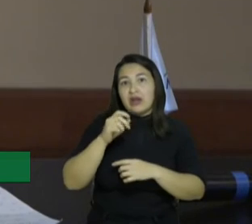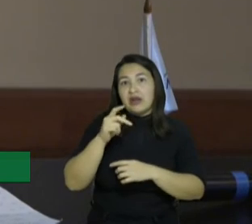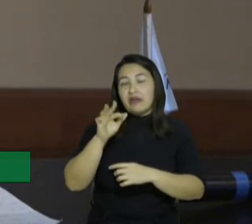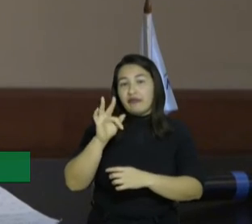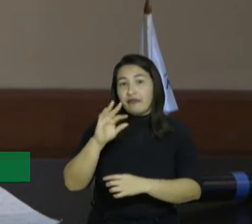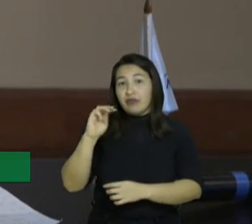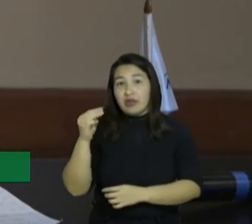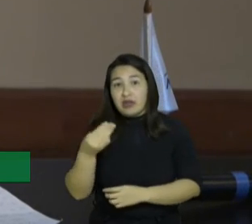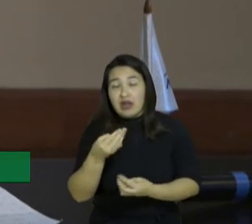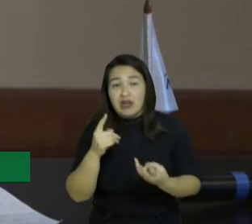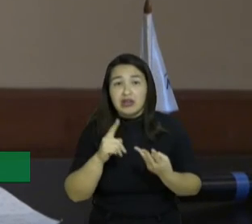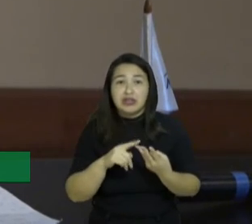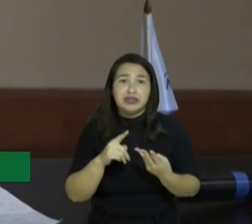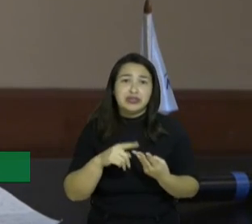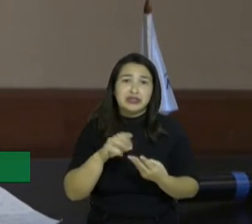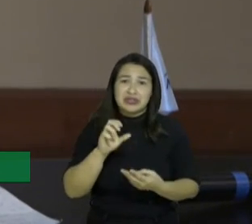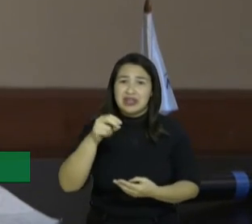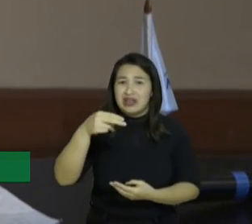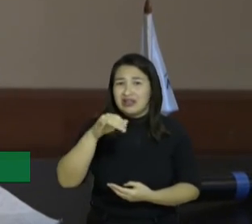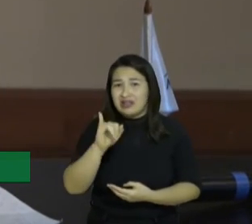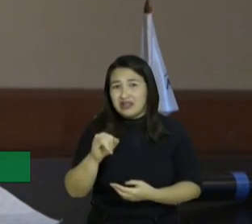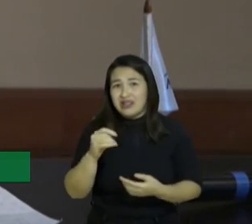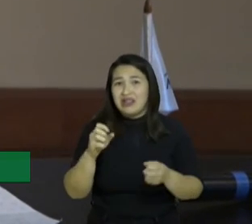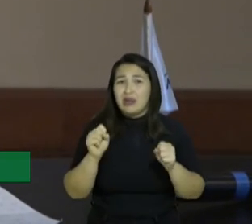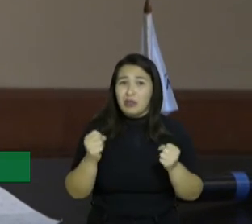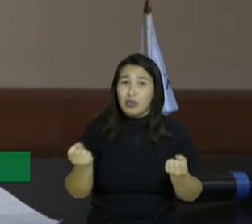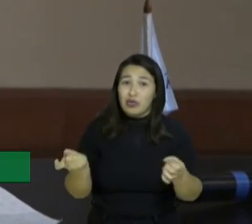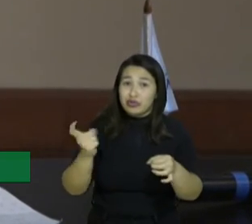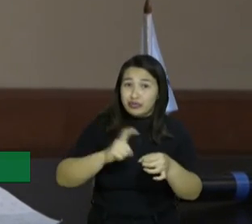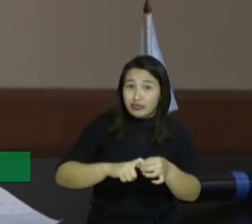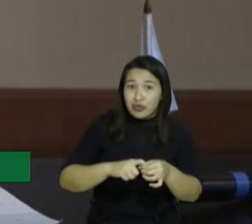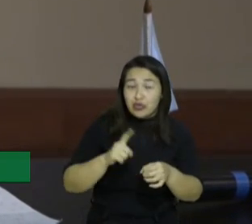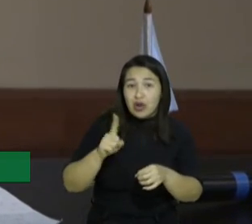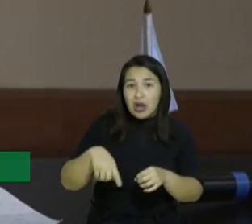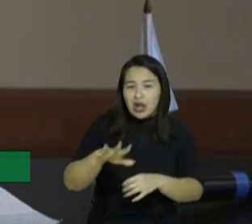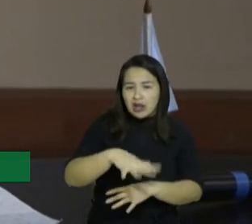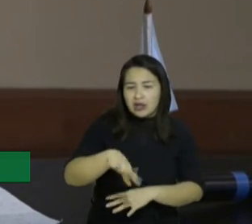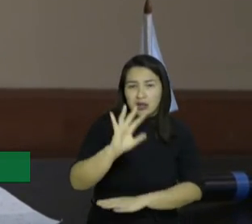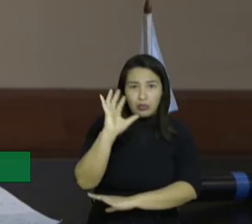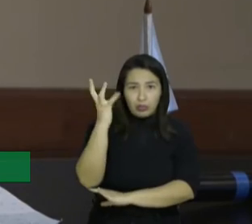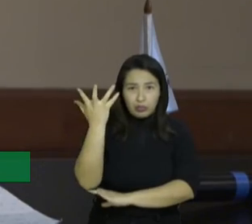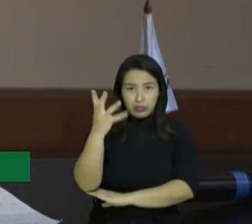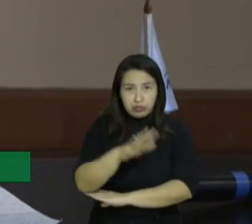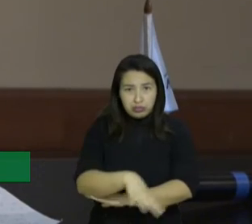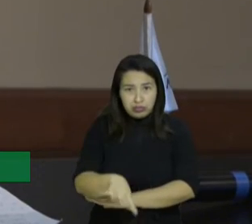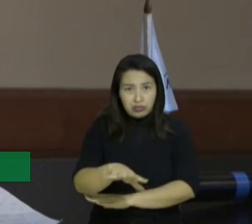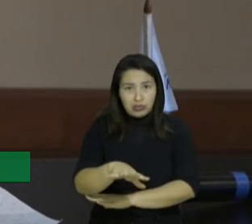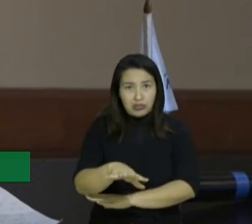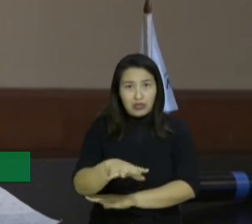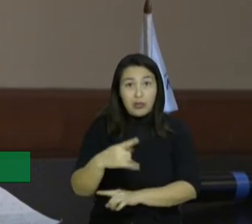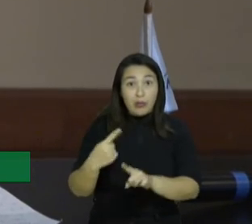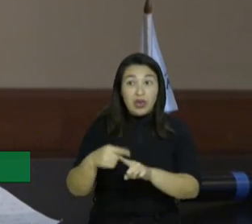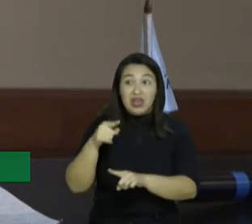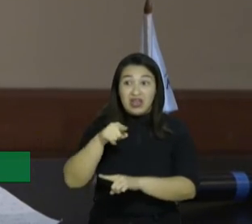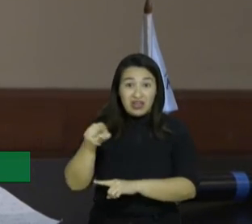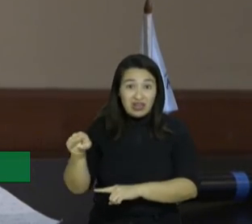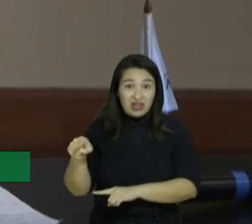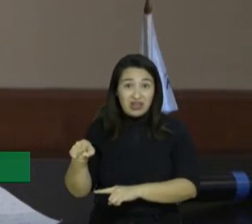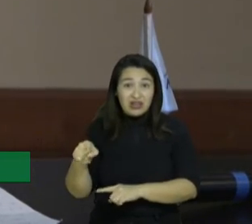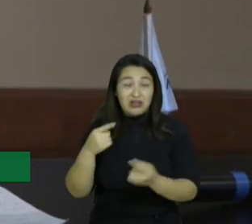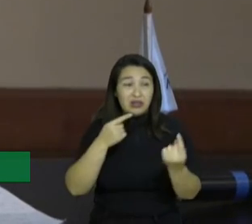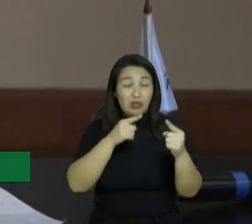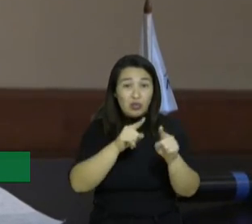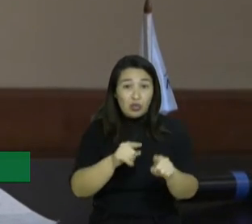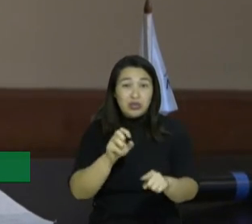fiesc almejam mas reabrir e não é pela questão ambiental e não é porque a união europeia apresentou uma carta adicional porque isso